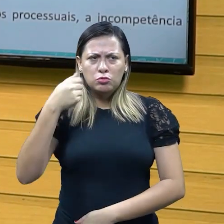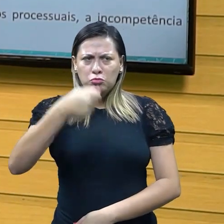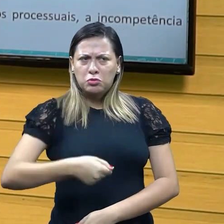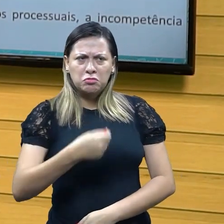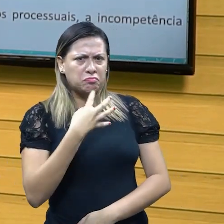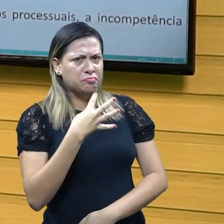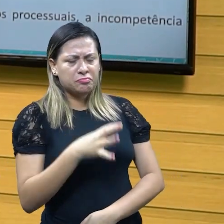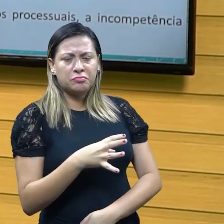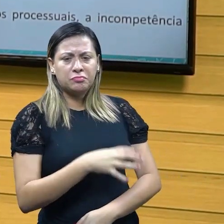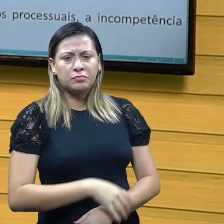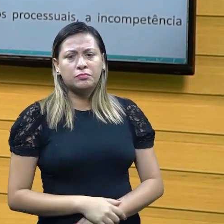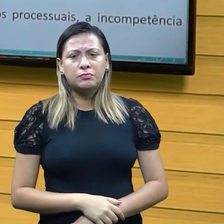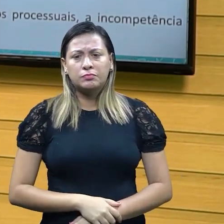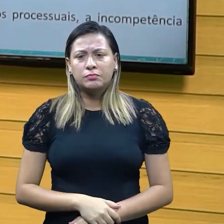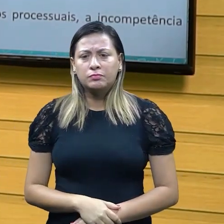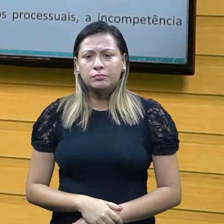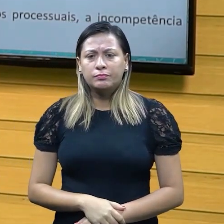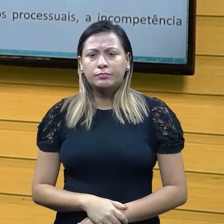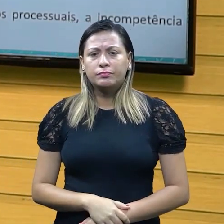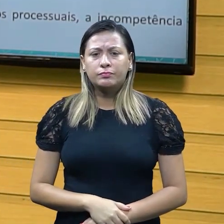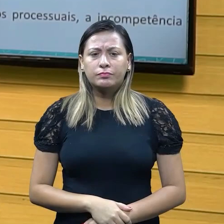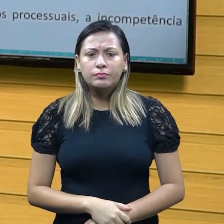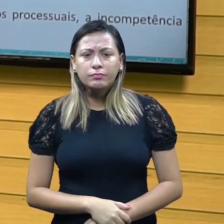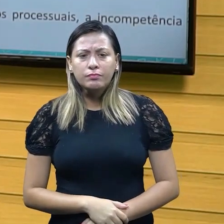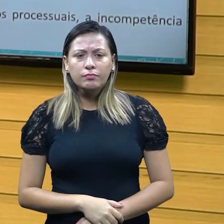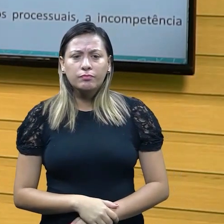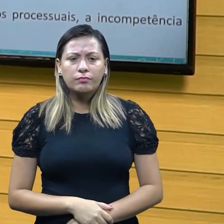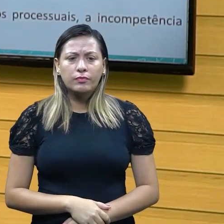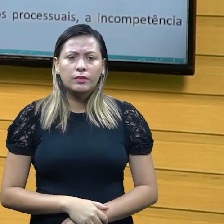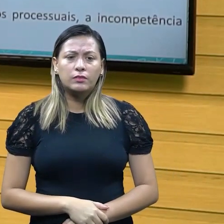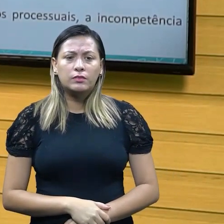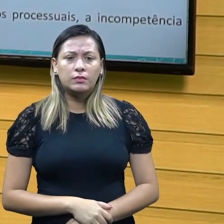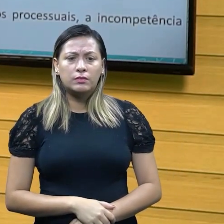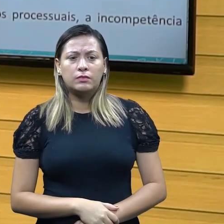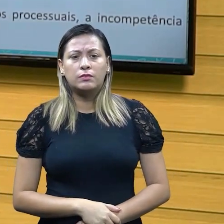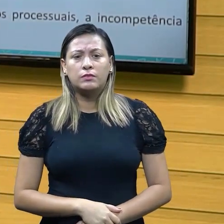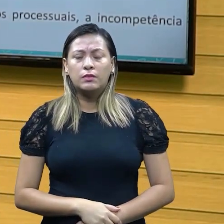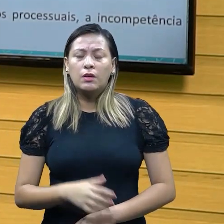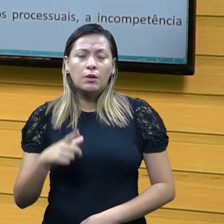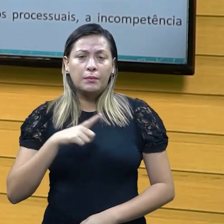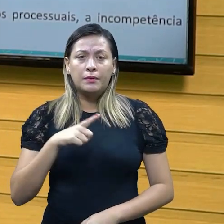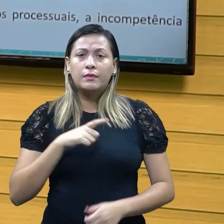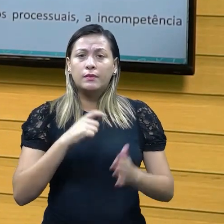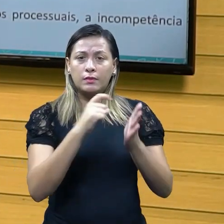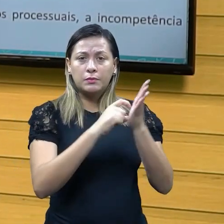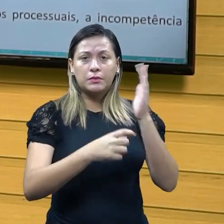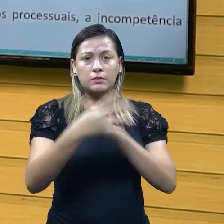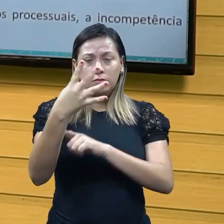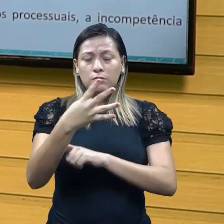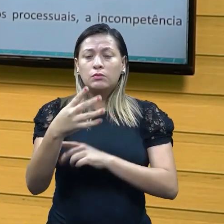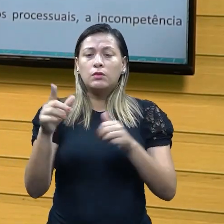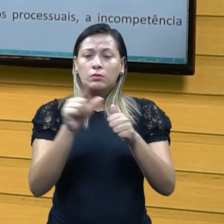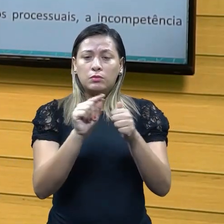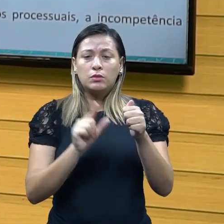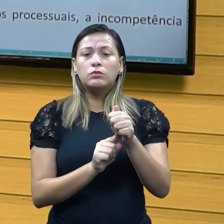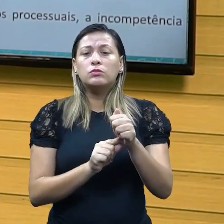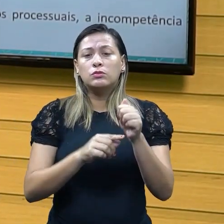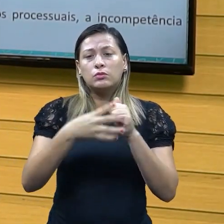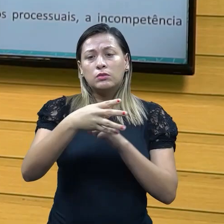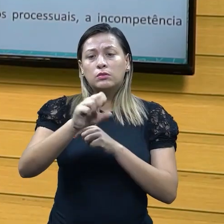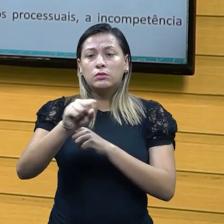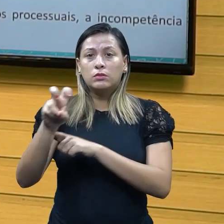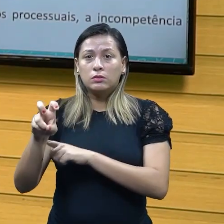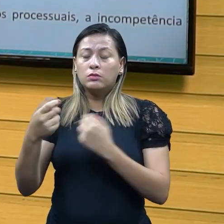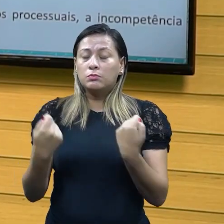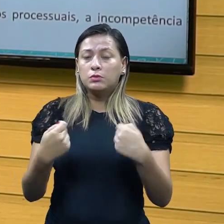ofício. Pressupostos processuais são as matérias que estão constantes ali no inciso 4º do 485 e isso teria a